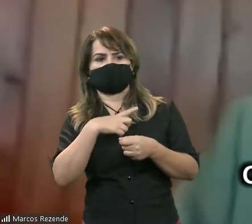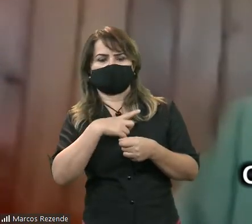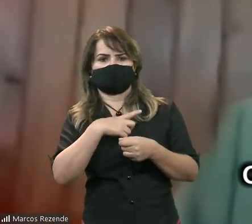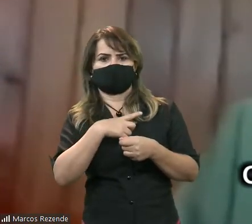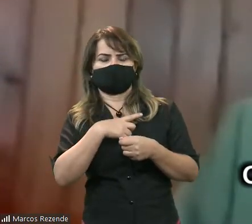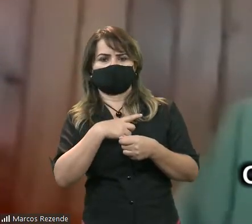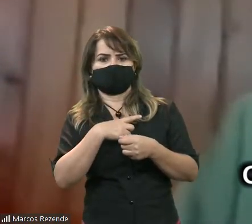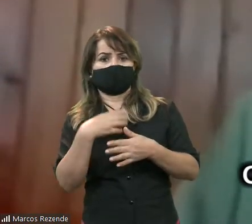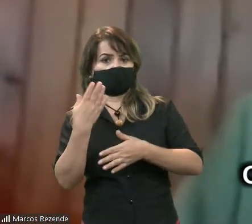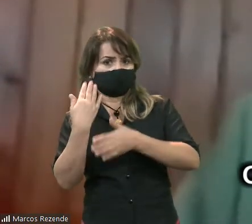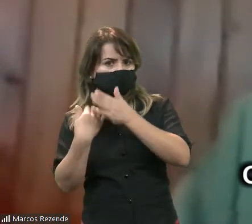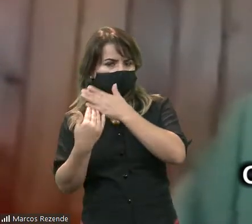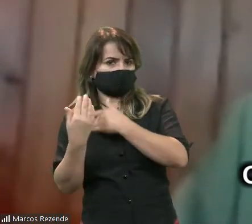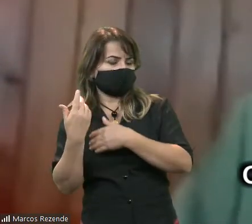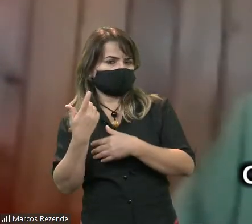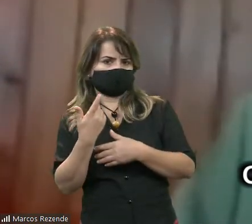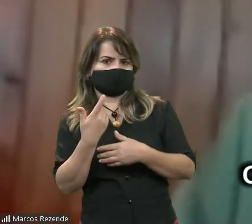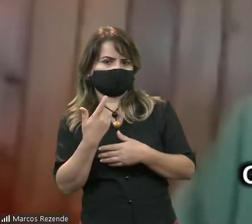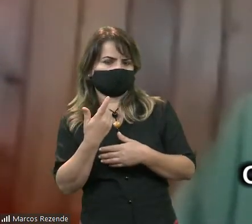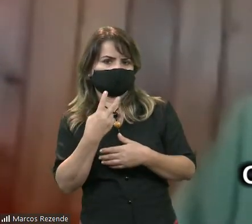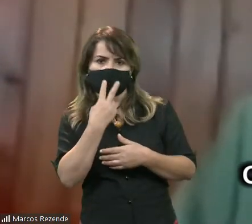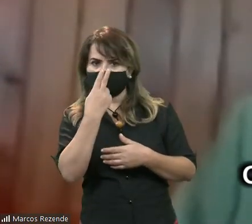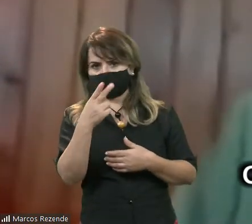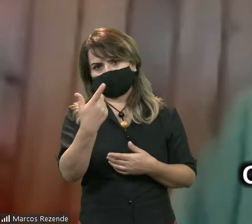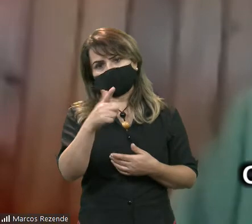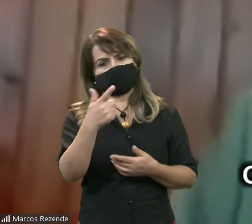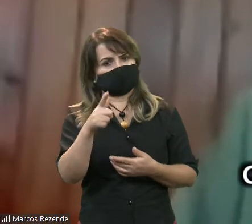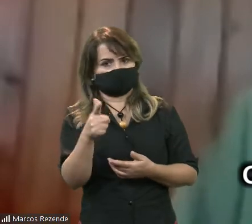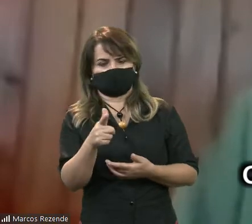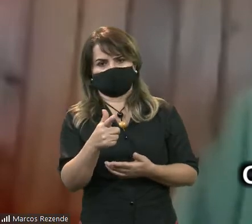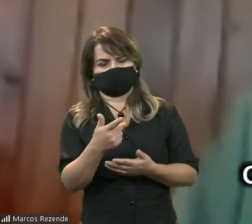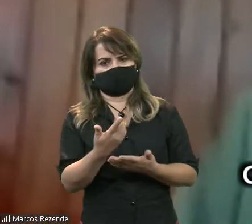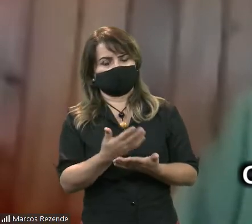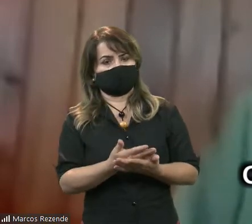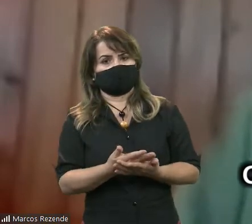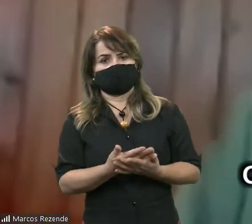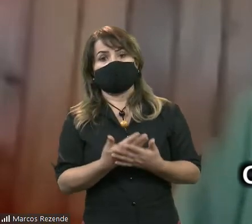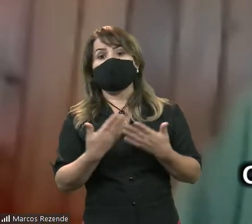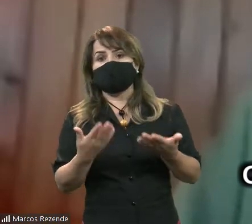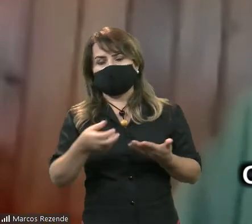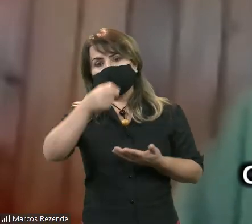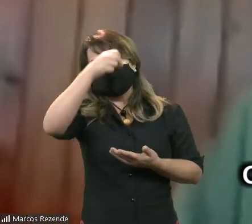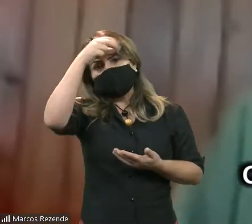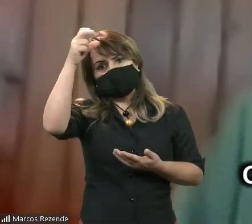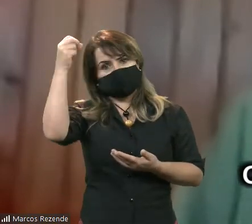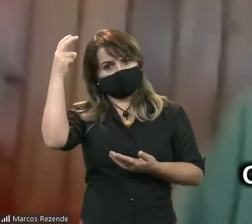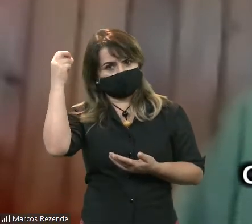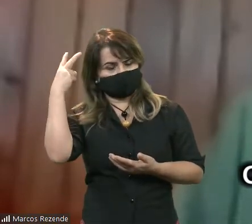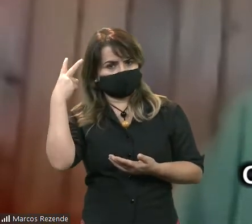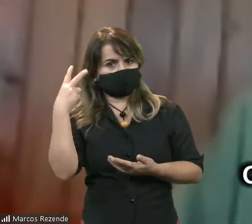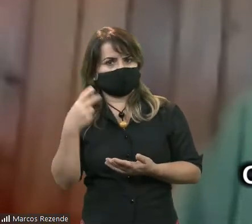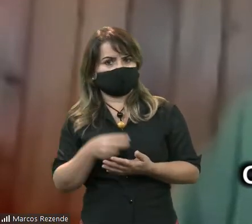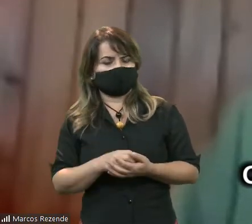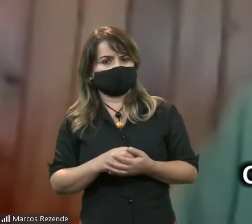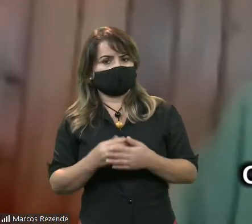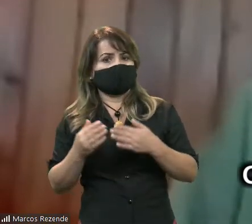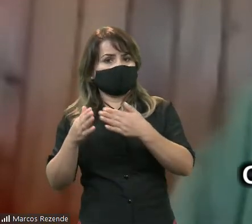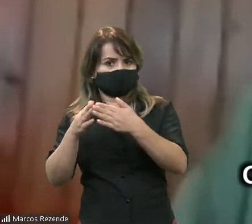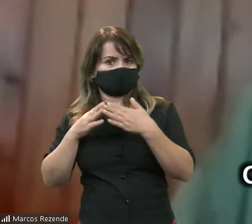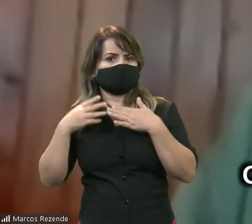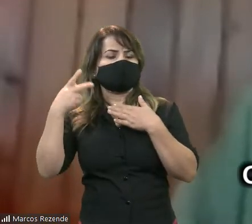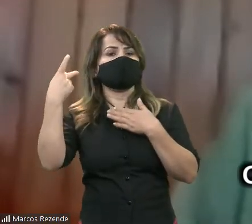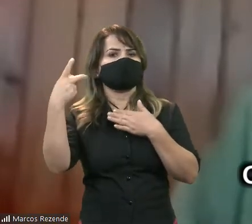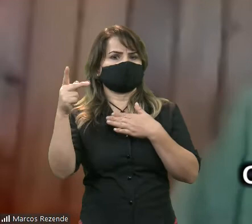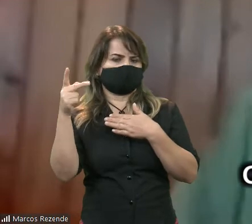havia pareceres. Portanto, pedido do líder do seu prefeito, nesse momento, ele praticamente enterra